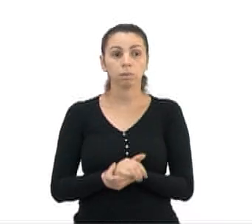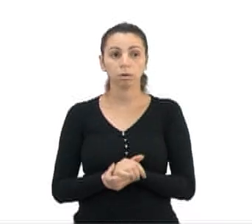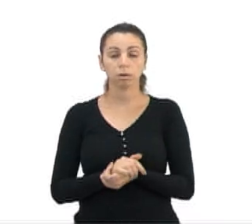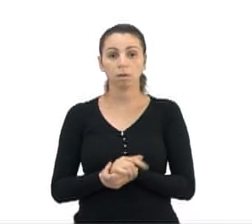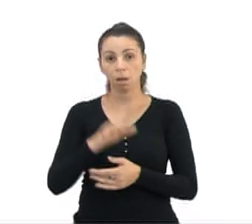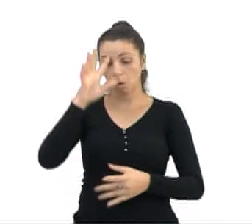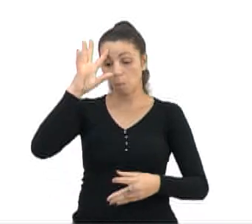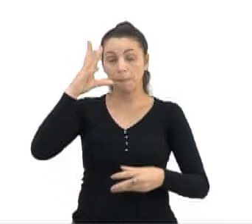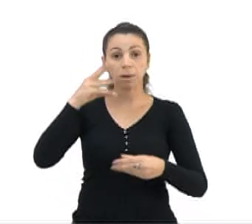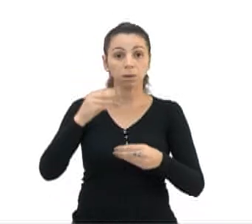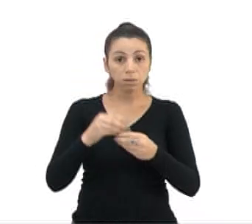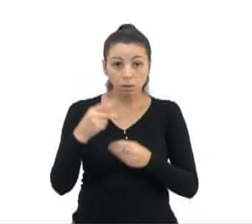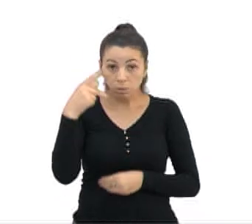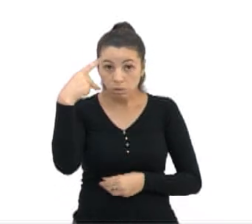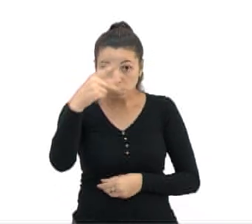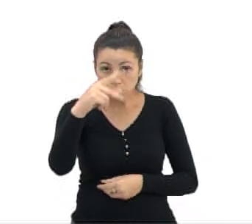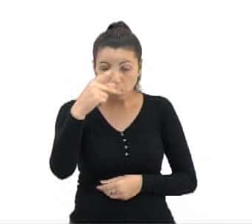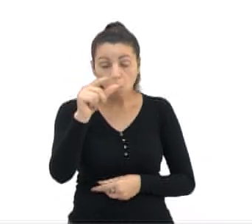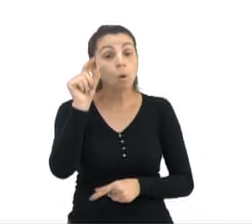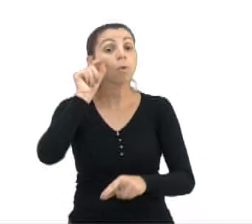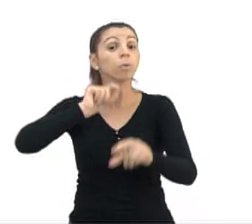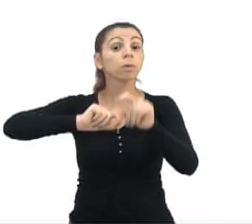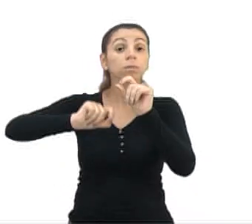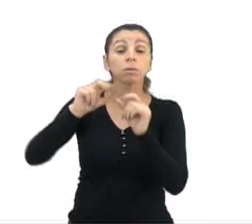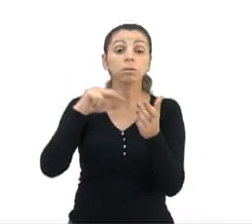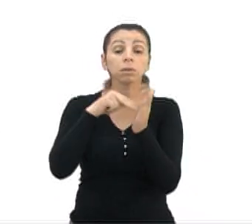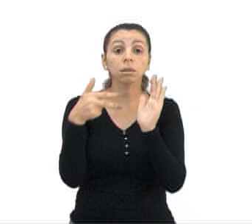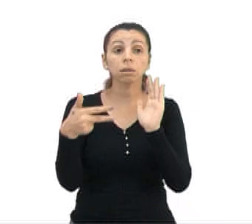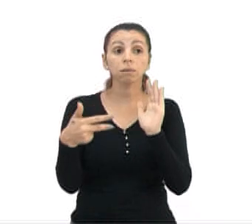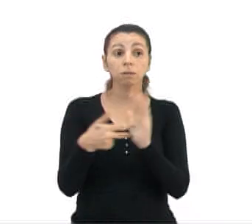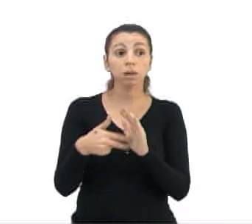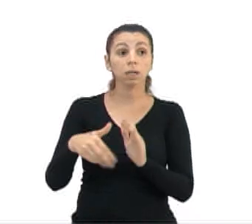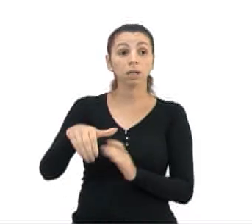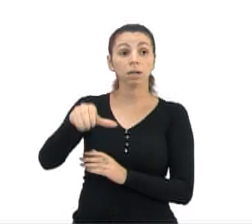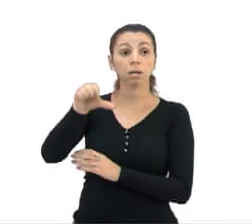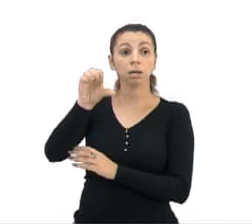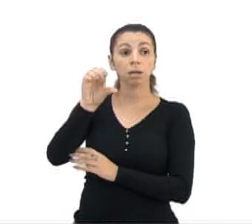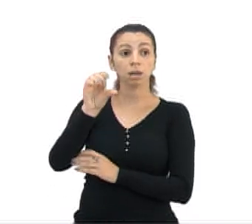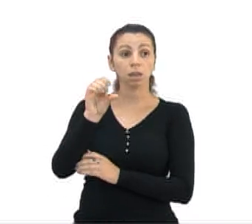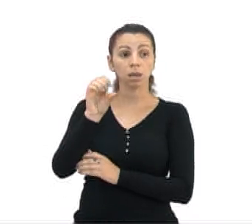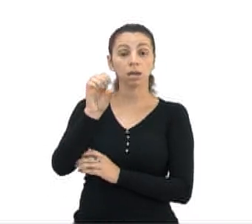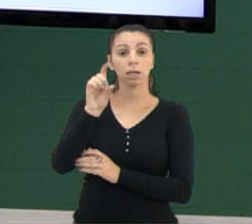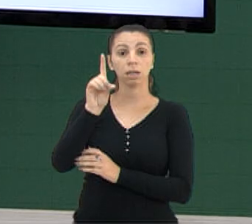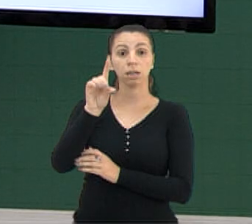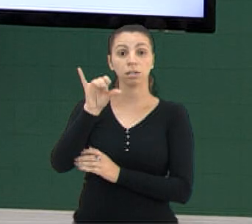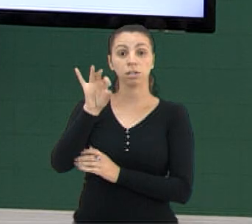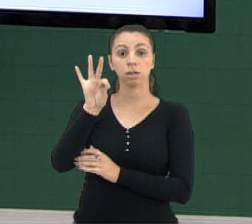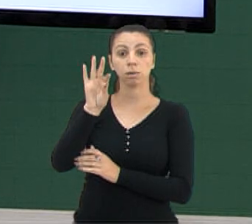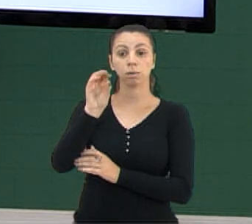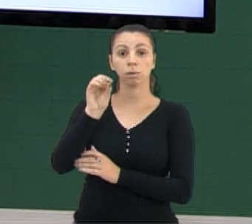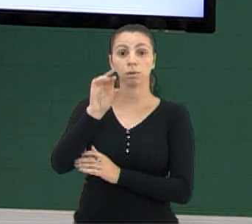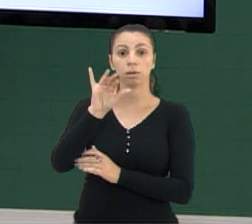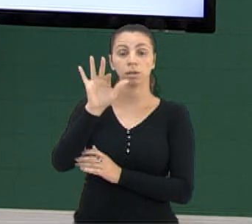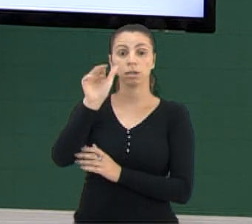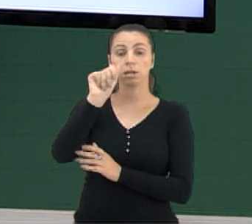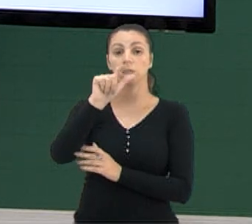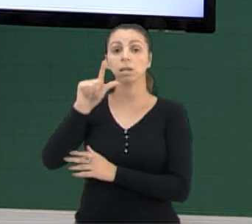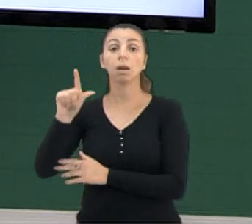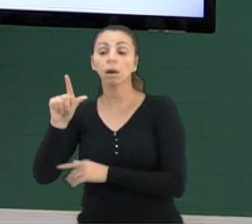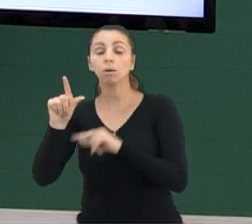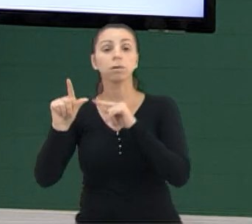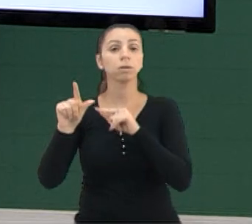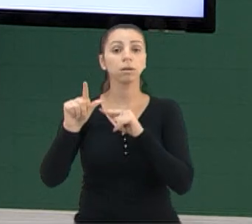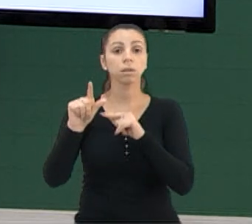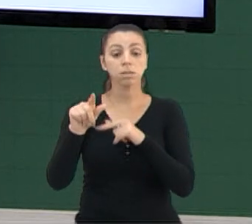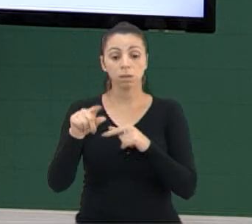compreensão, o que é o editorial? Se fosse na sala de aula agora e o professor estivesse perguntando